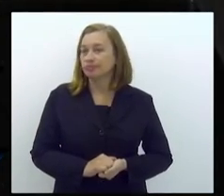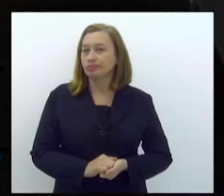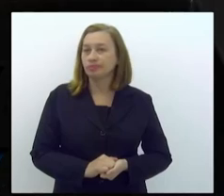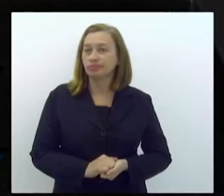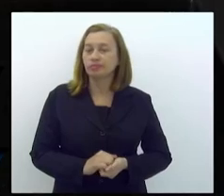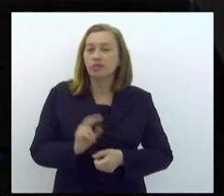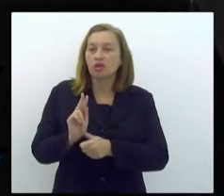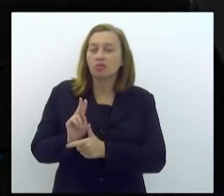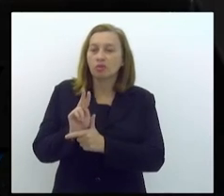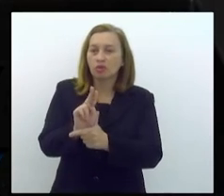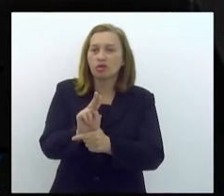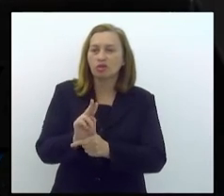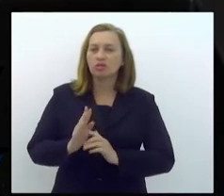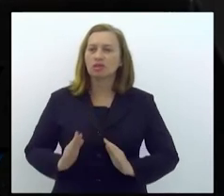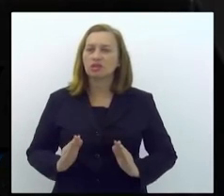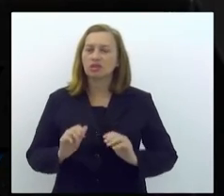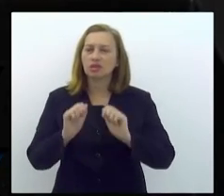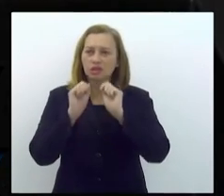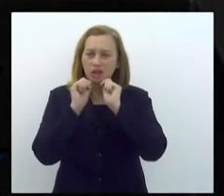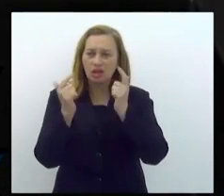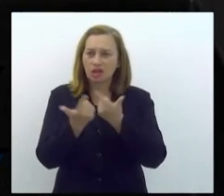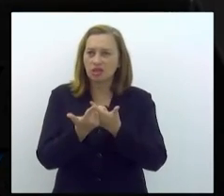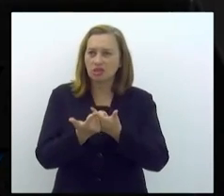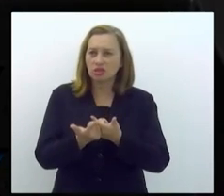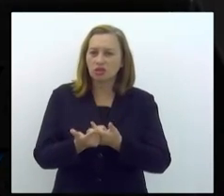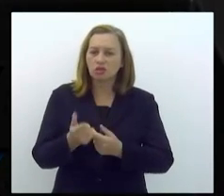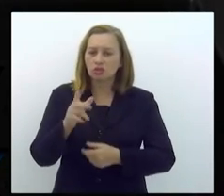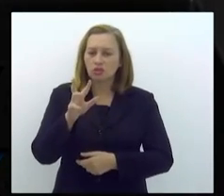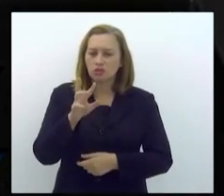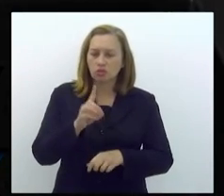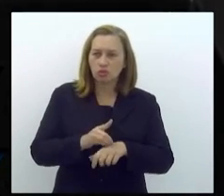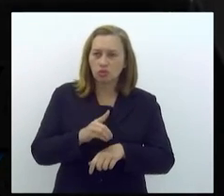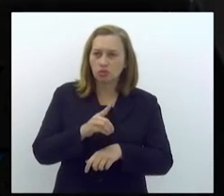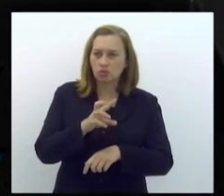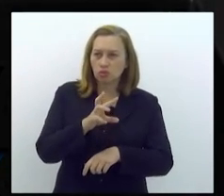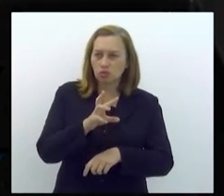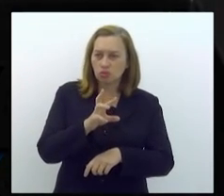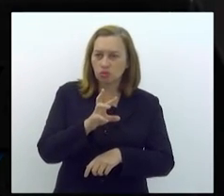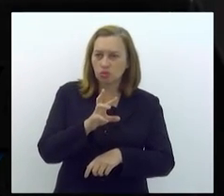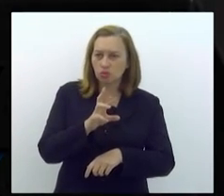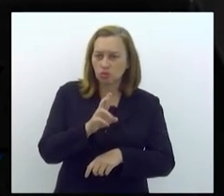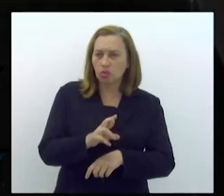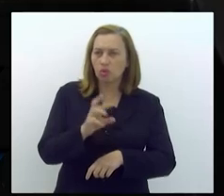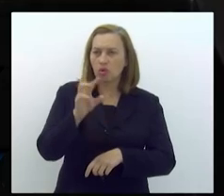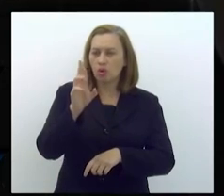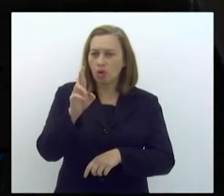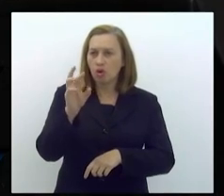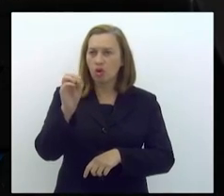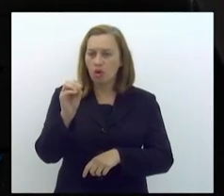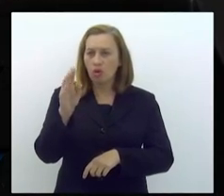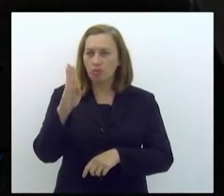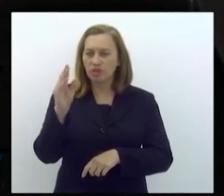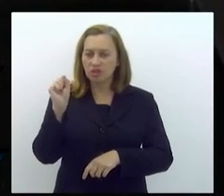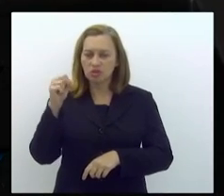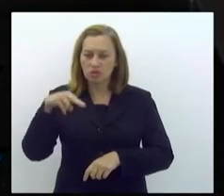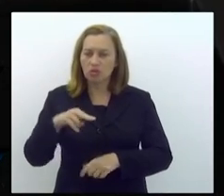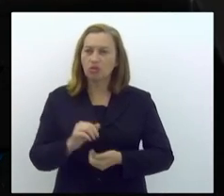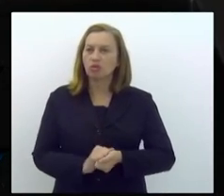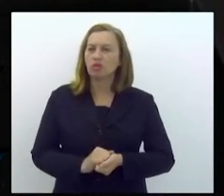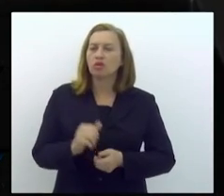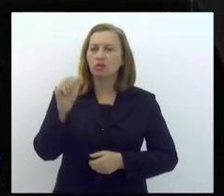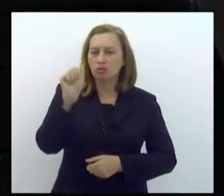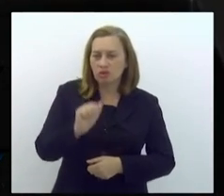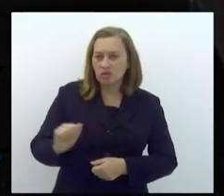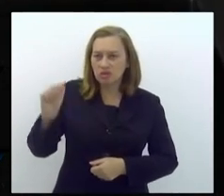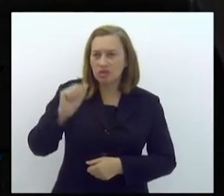com procurador dessa casa o Doutor Robson Novaes juntamente com Associação de docentes da